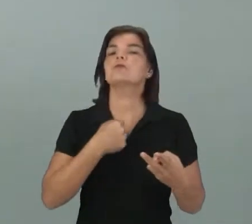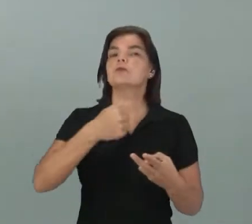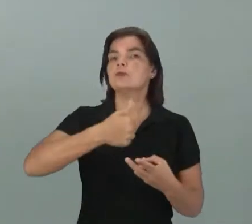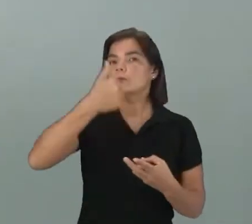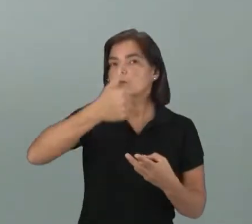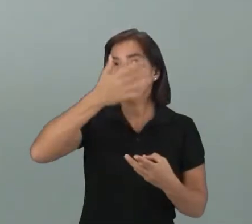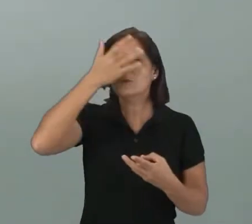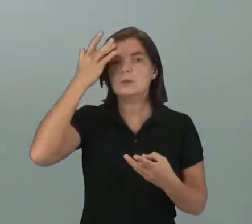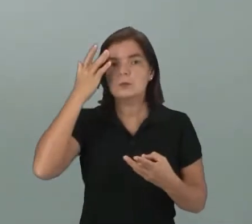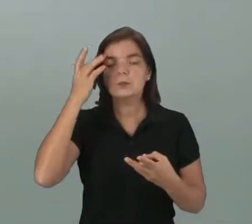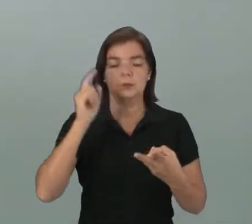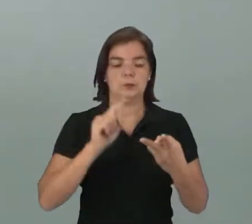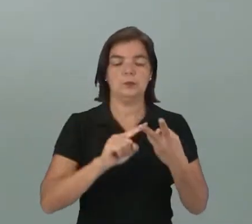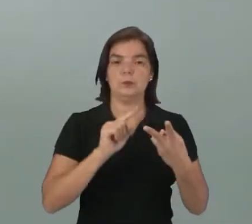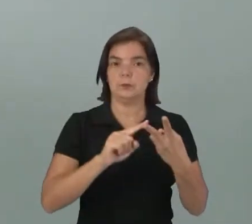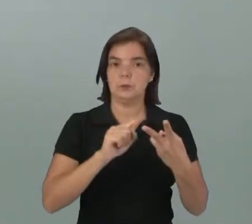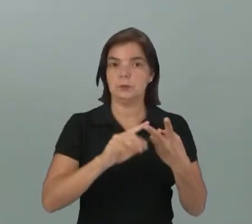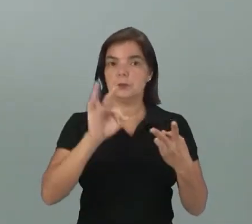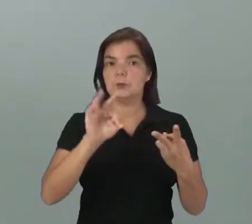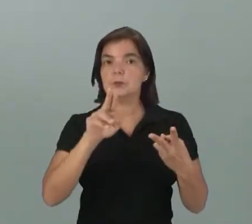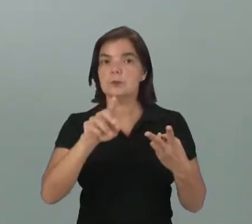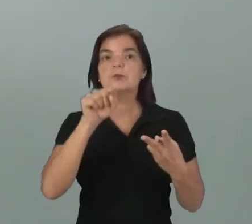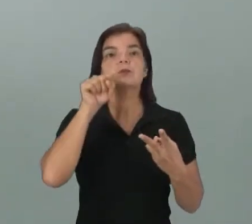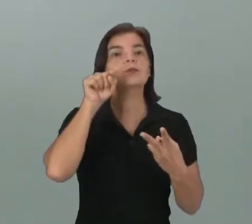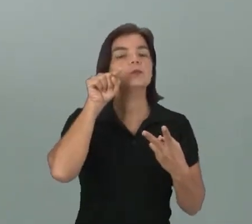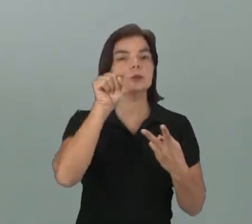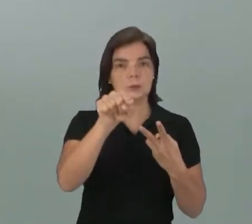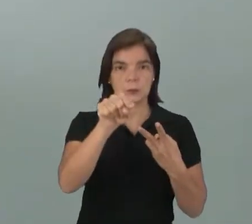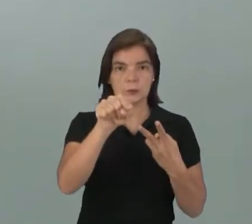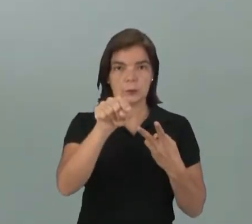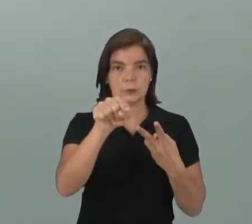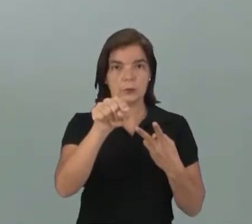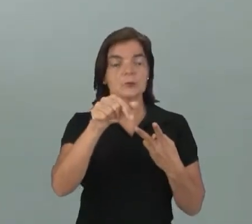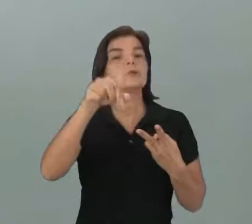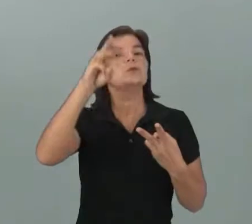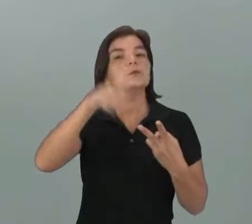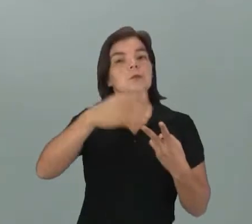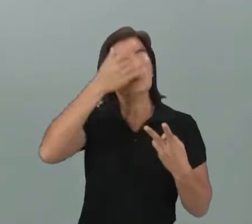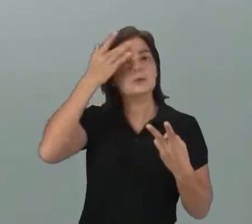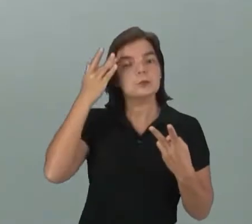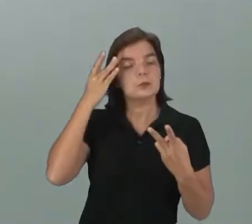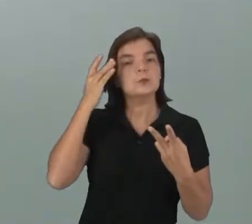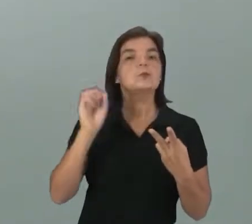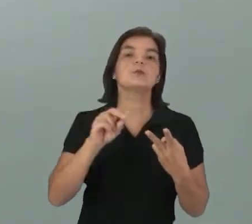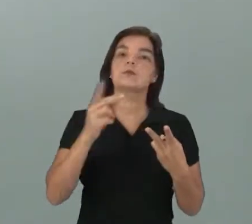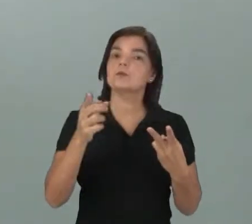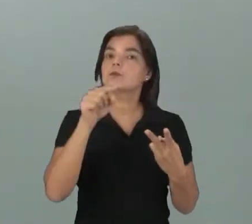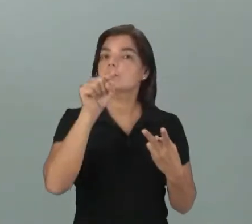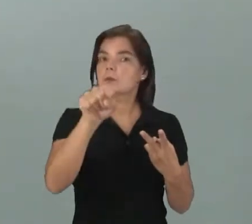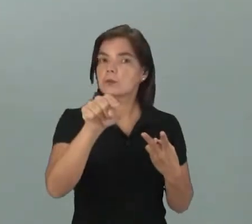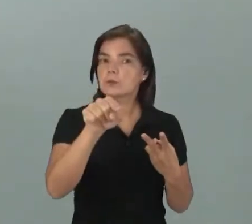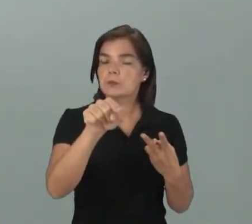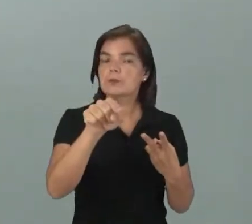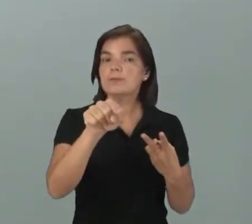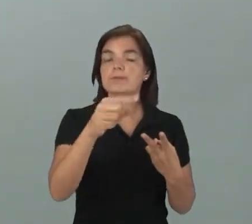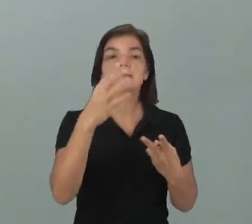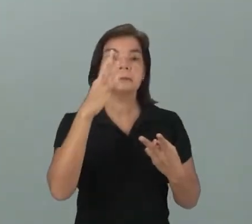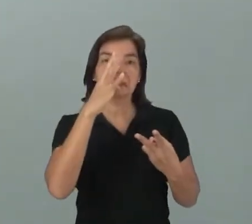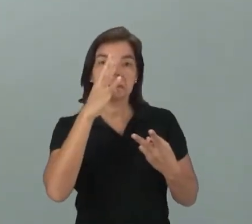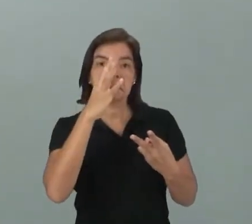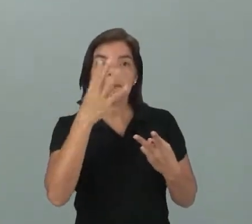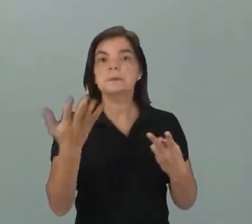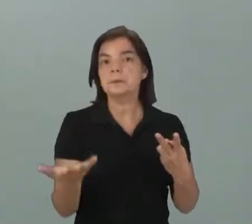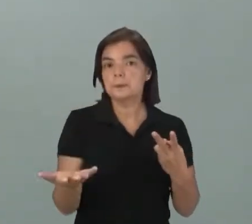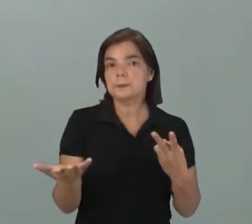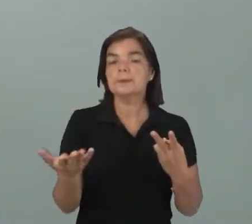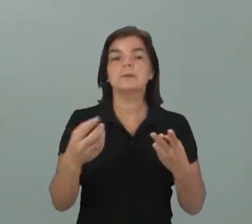sou a primeira pessoa. A segunda pessoa diz respeito com quem eu falo, ou seja, você que está aí me